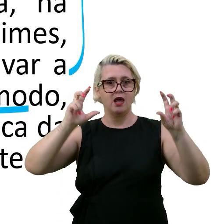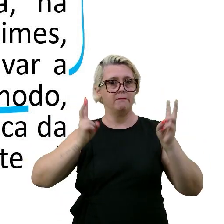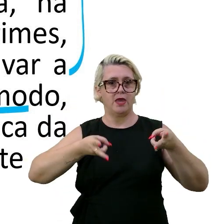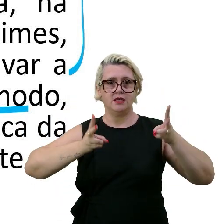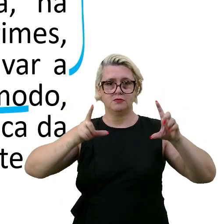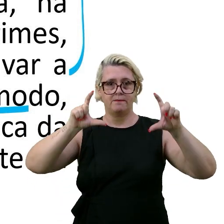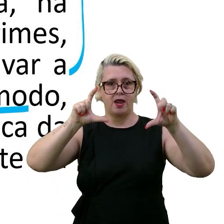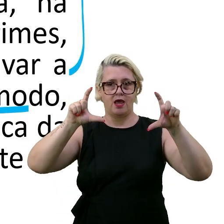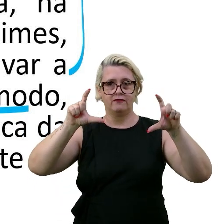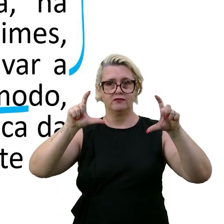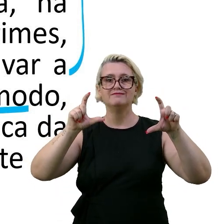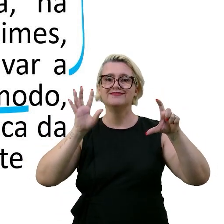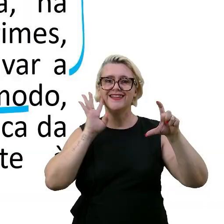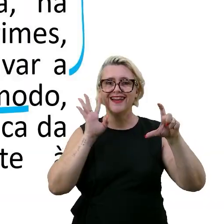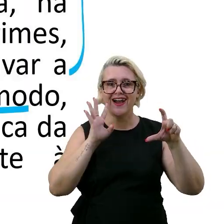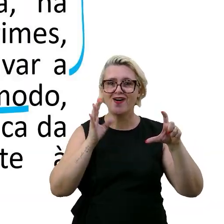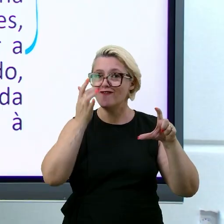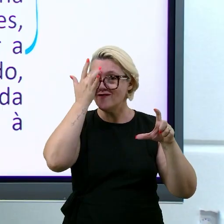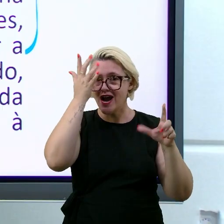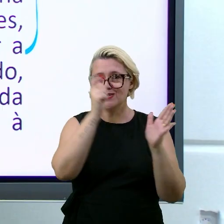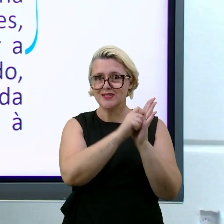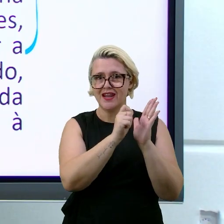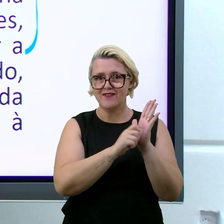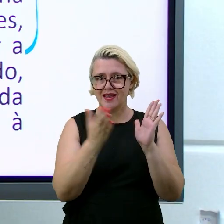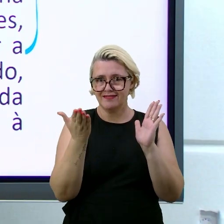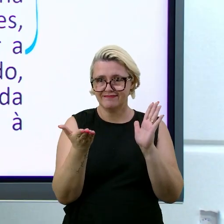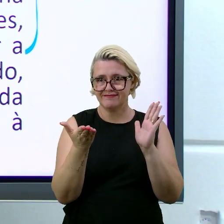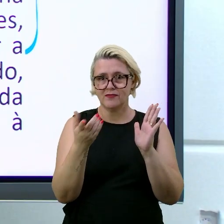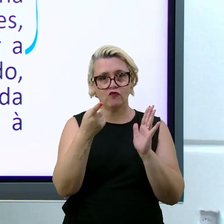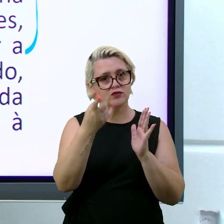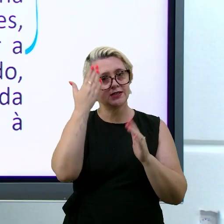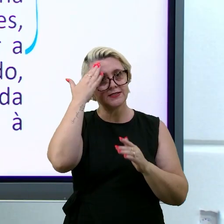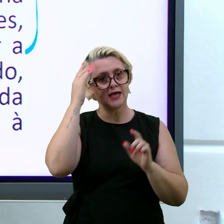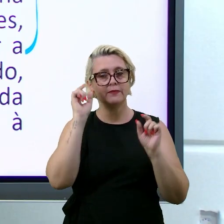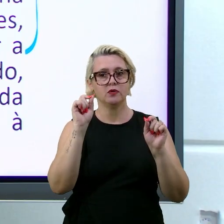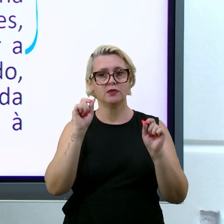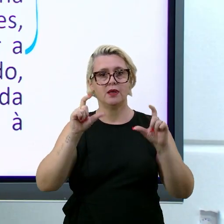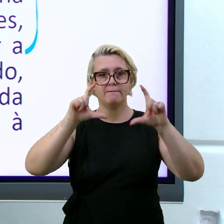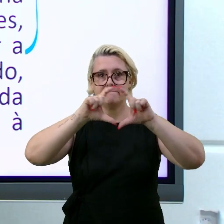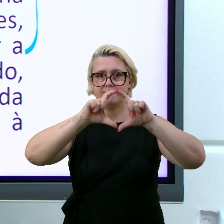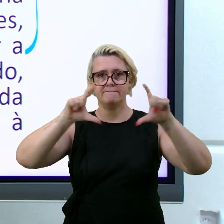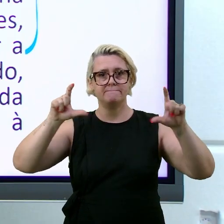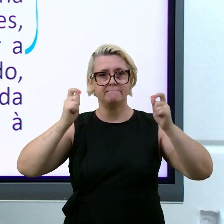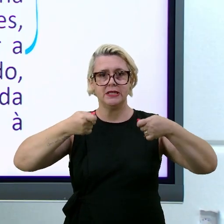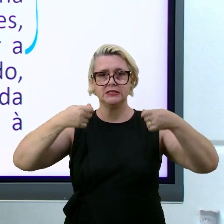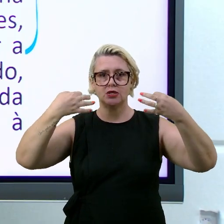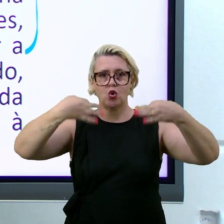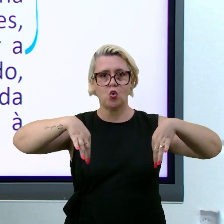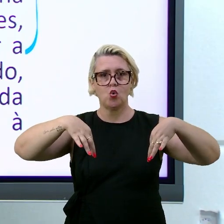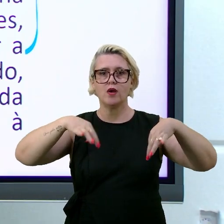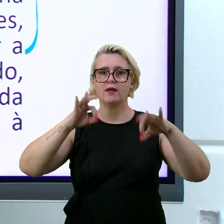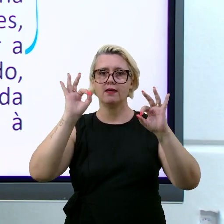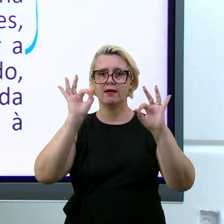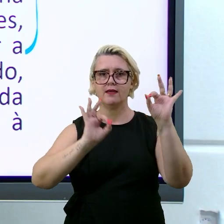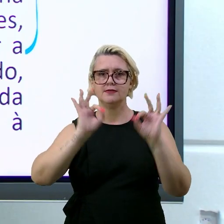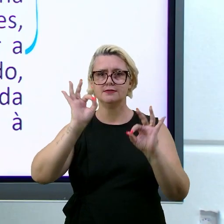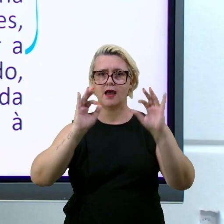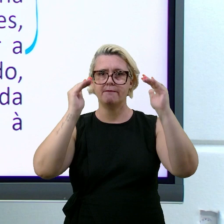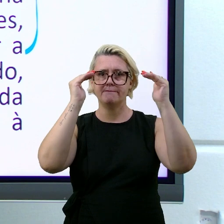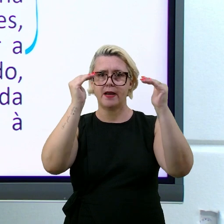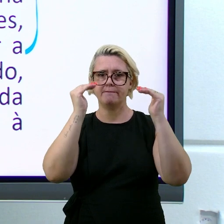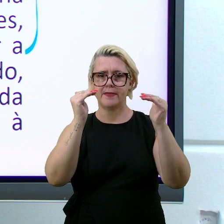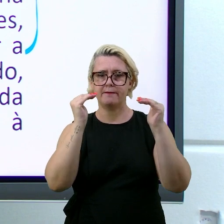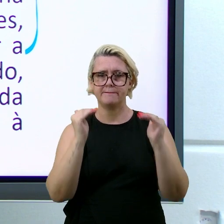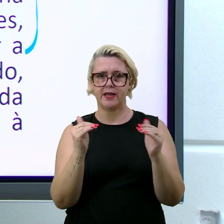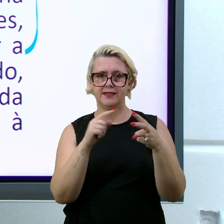legal e fica fácil escrever dessa forma. Você sabe que os seus parágrafos são organizados assim. Isso ajuda você